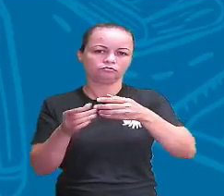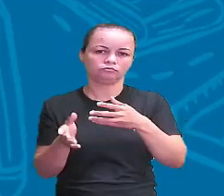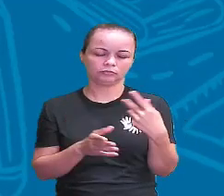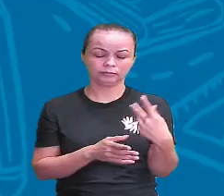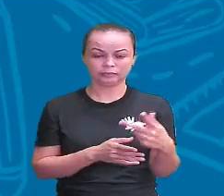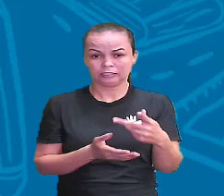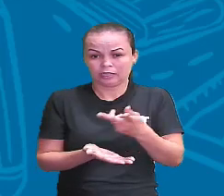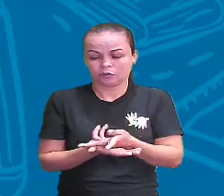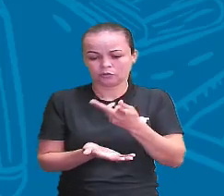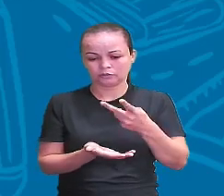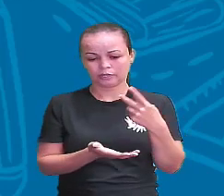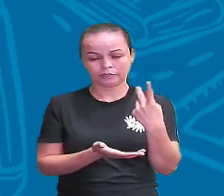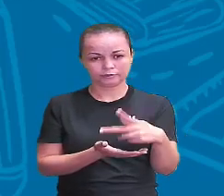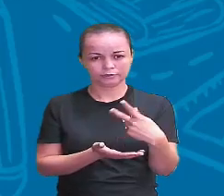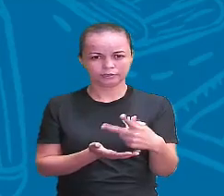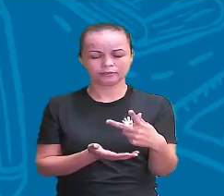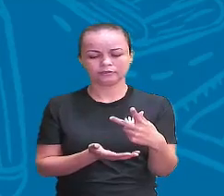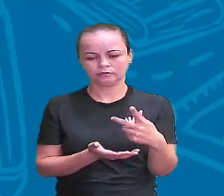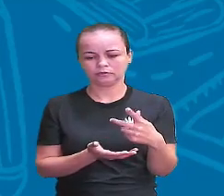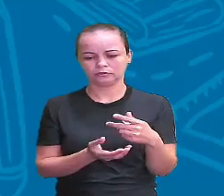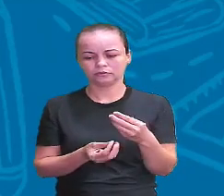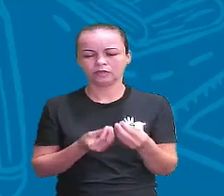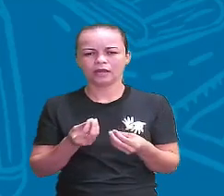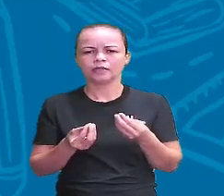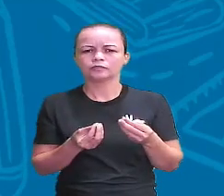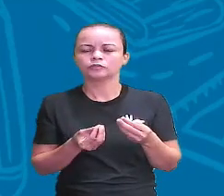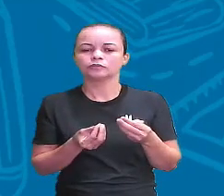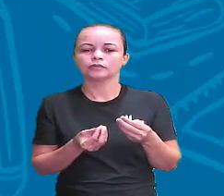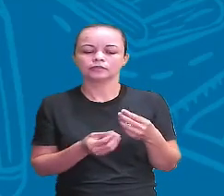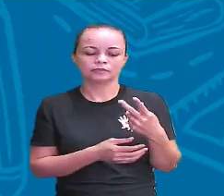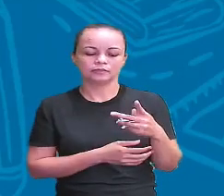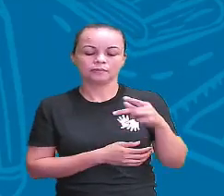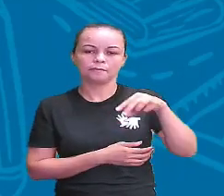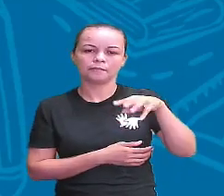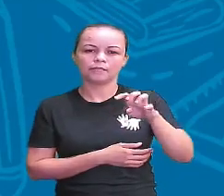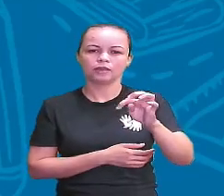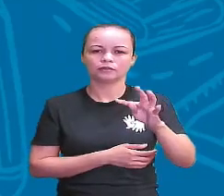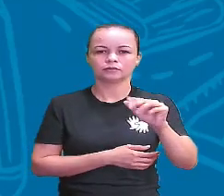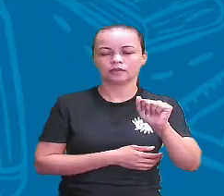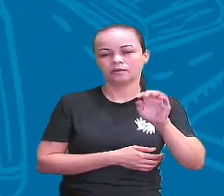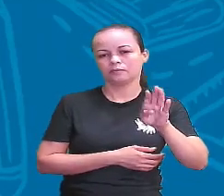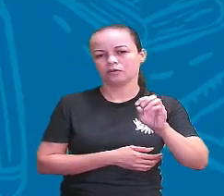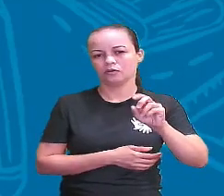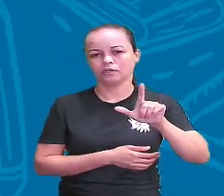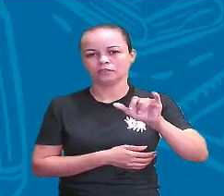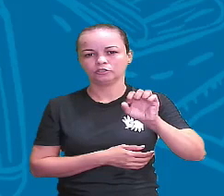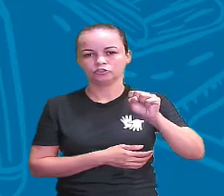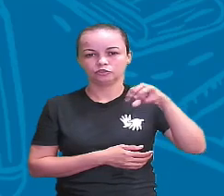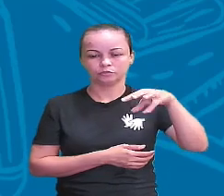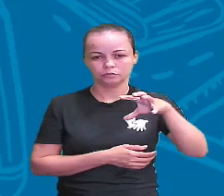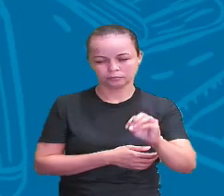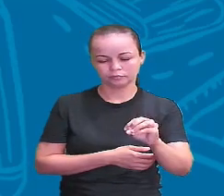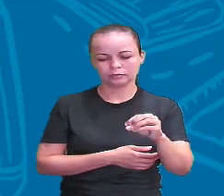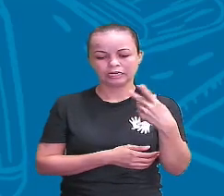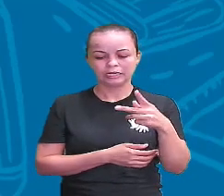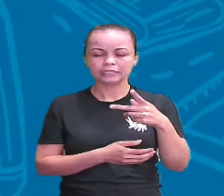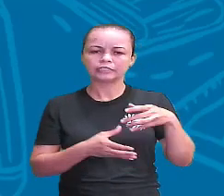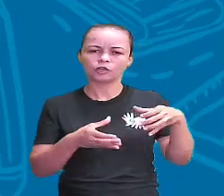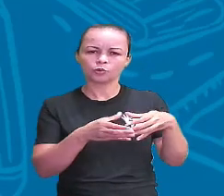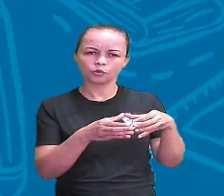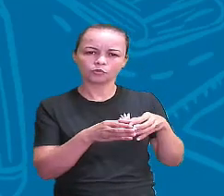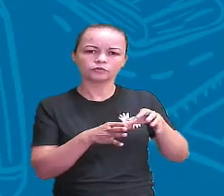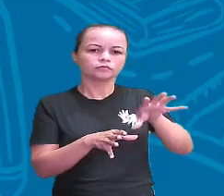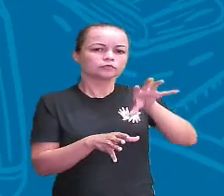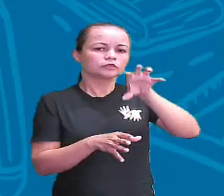esse fenômeno, né, desse metabolismo energético, nessa fase que a gente chama de quê? De cadeia